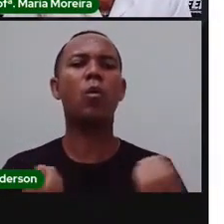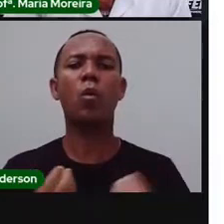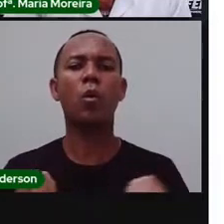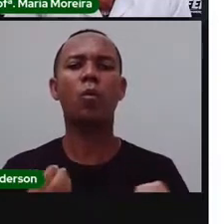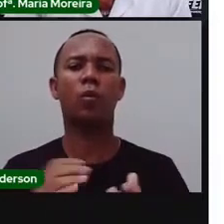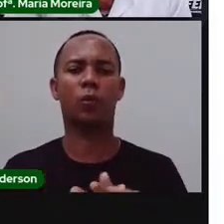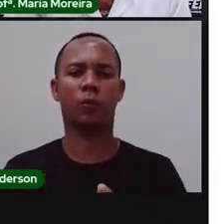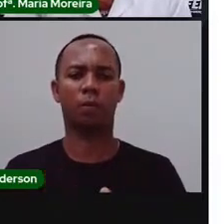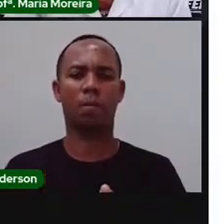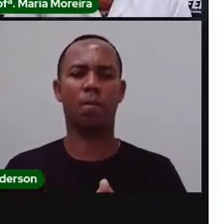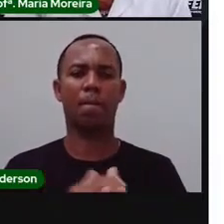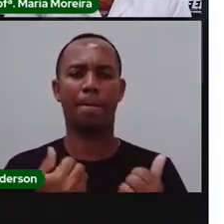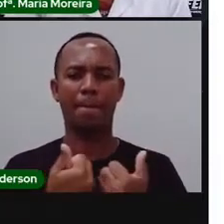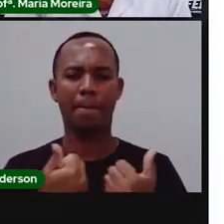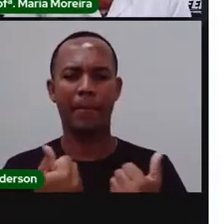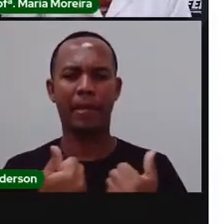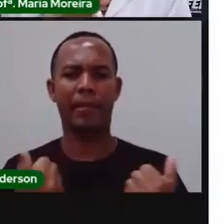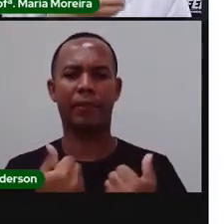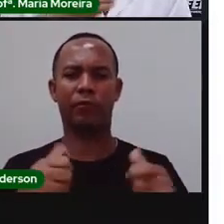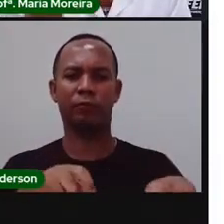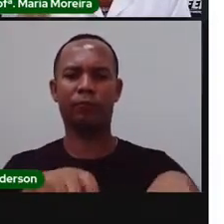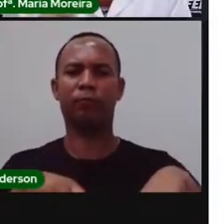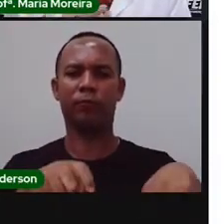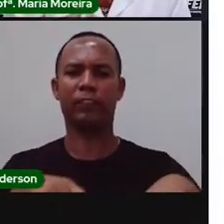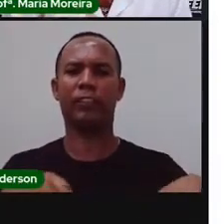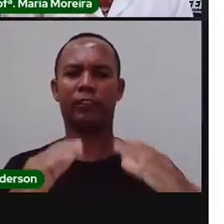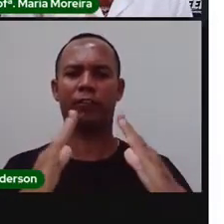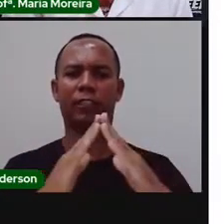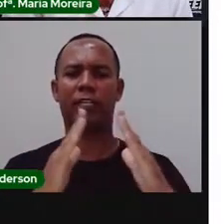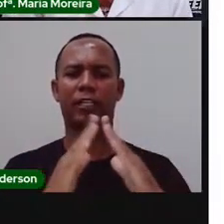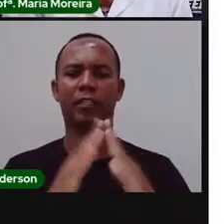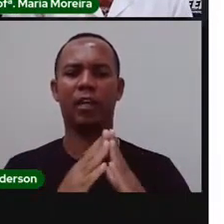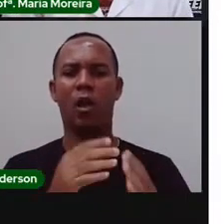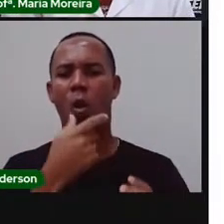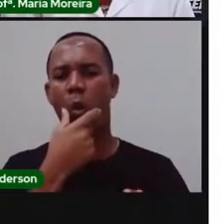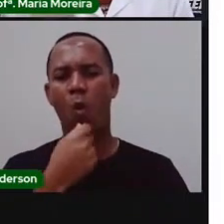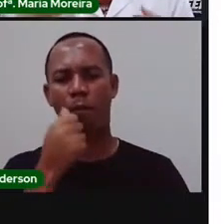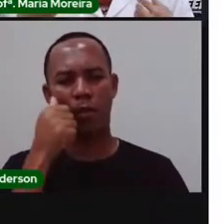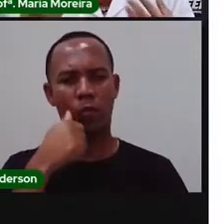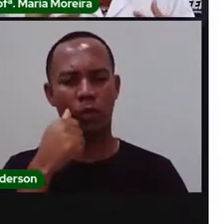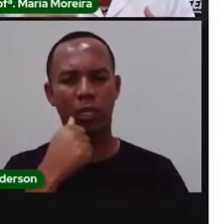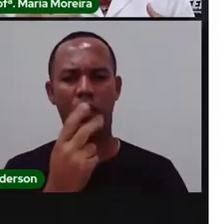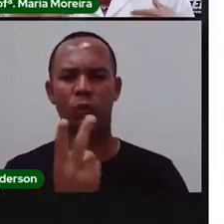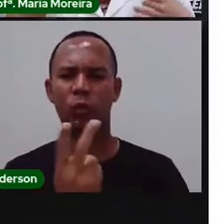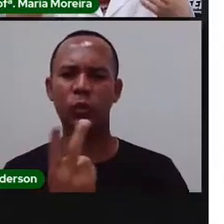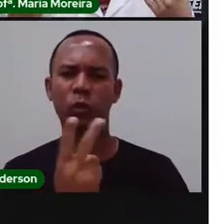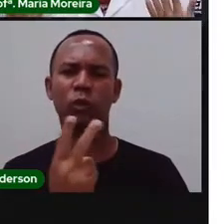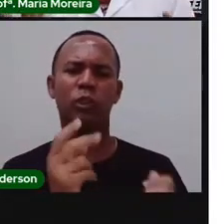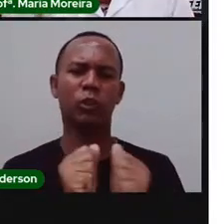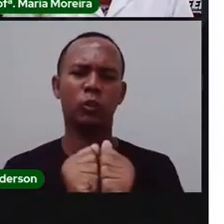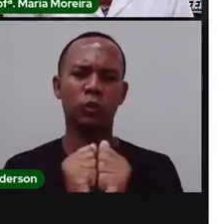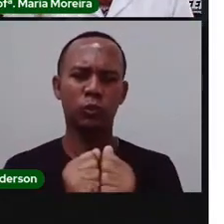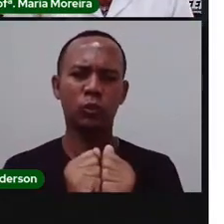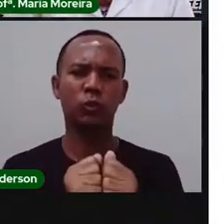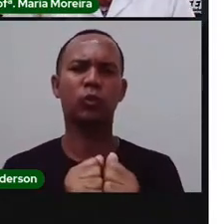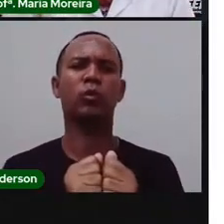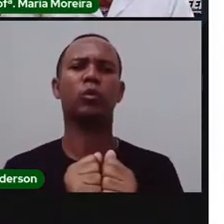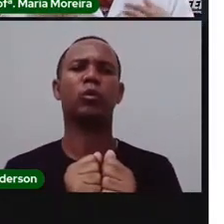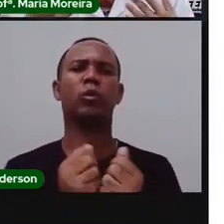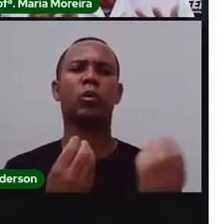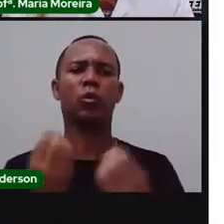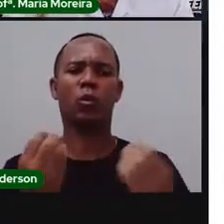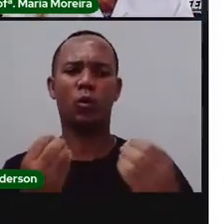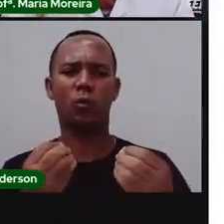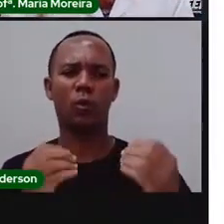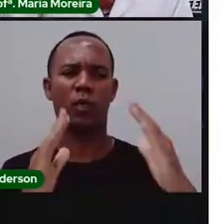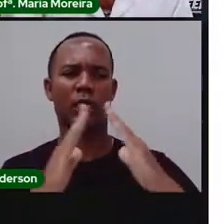essa fazenda aí, e é esse casarão, né? Esse casal de portugueses, na verdade, começaram a abrigar